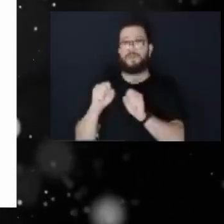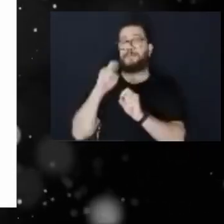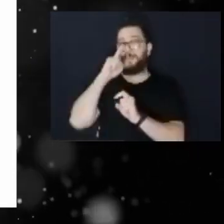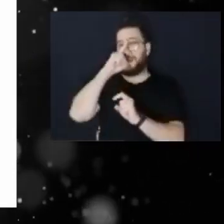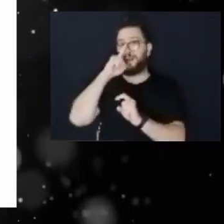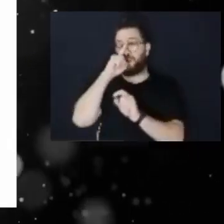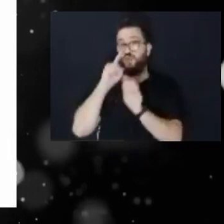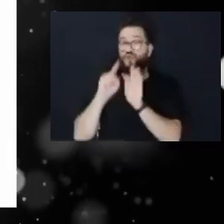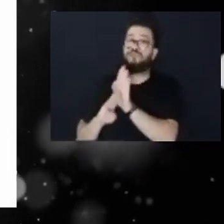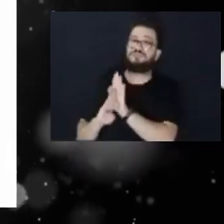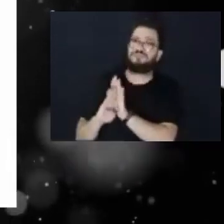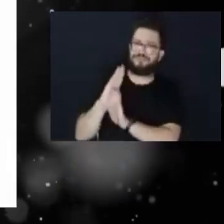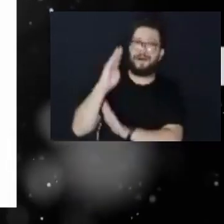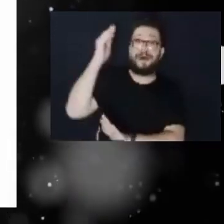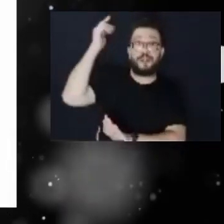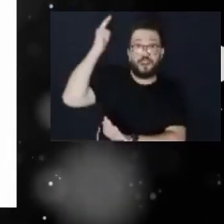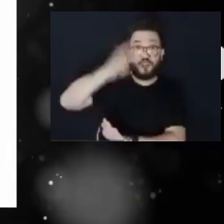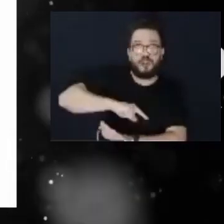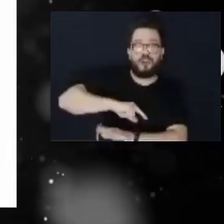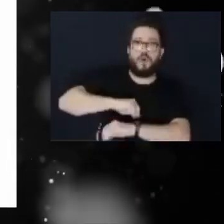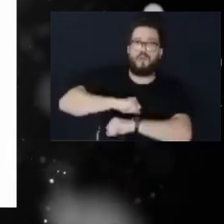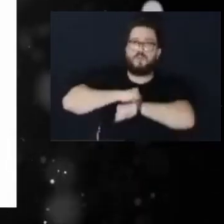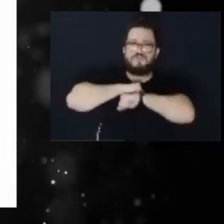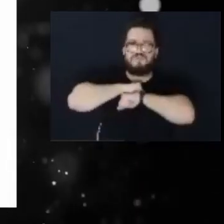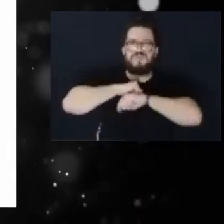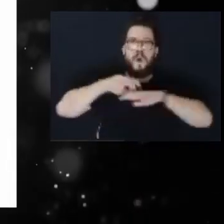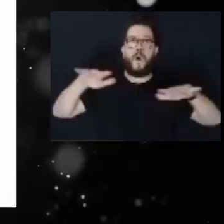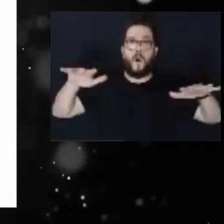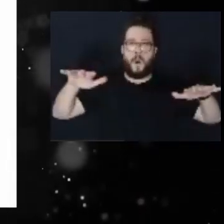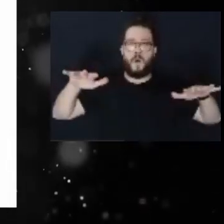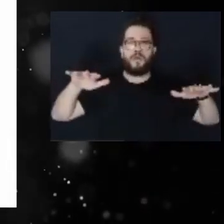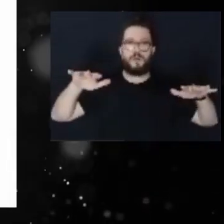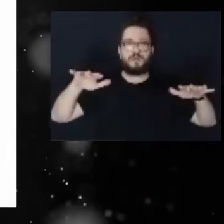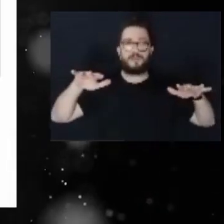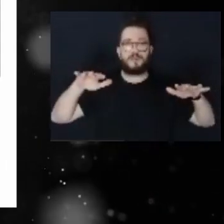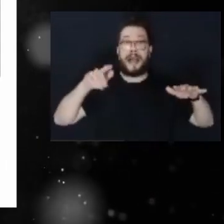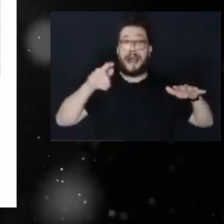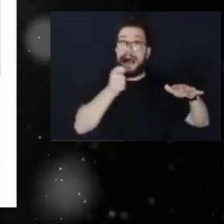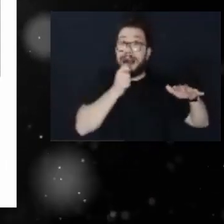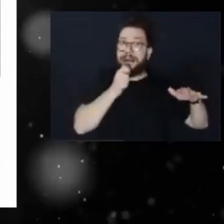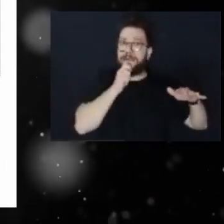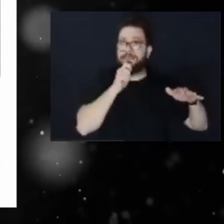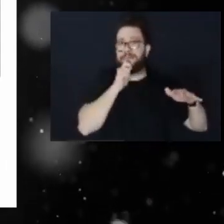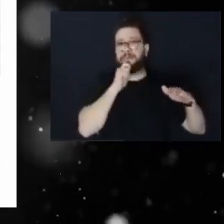nós estamos num ponto de onda, né?